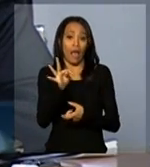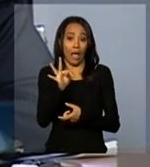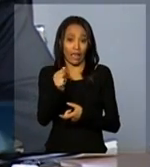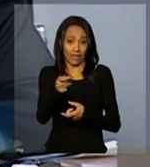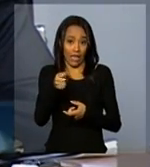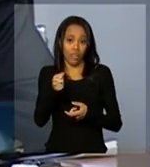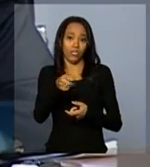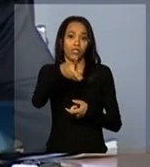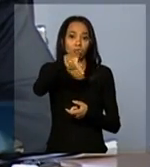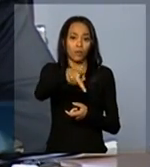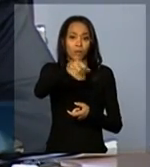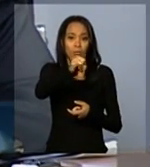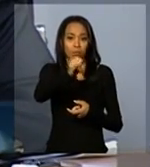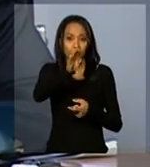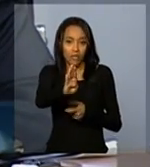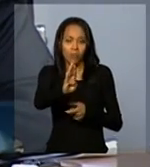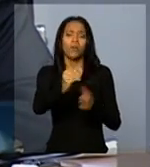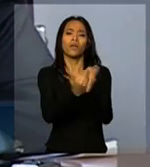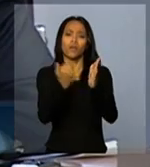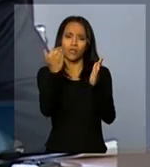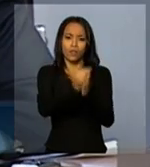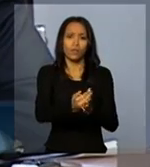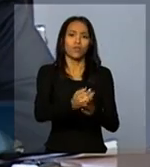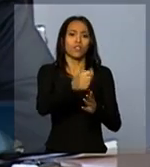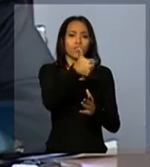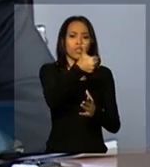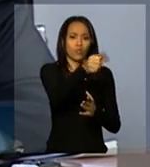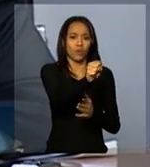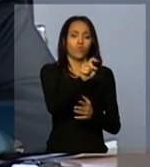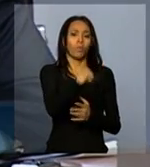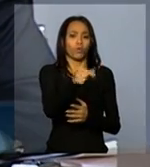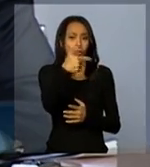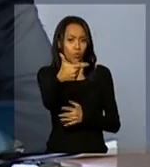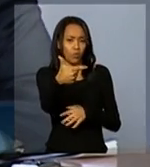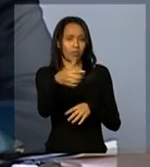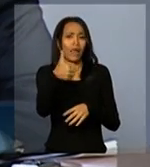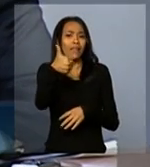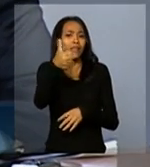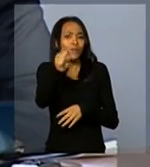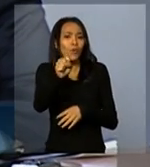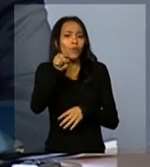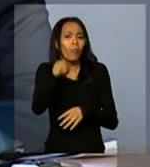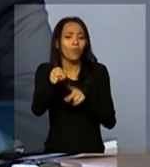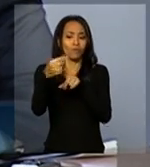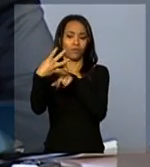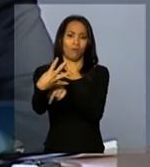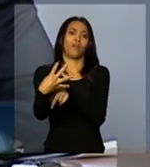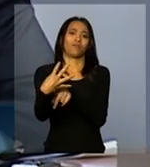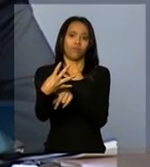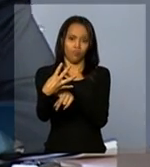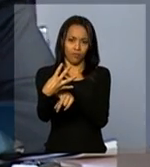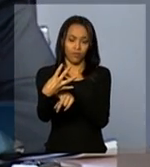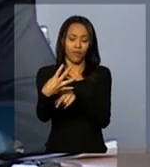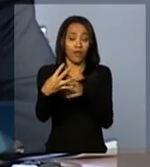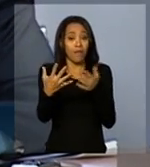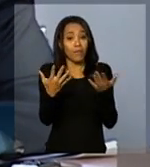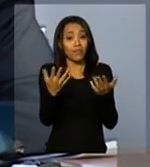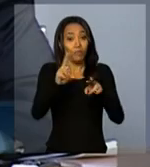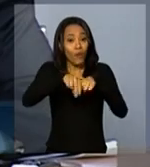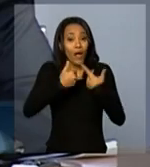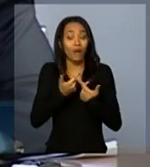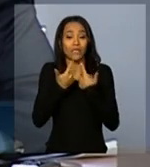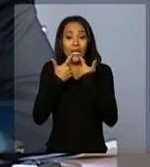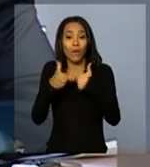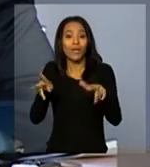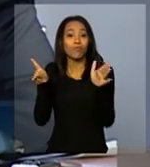PIB cresceu um pouco, de 18,2 para 18,4, se não me engano, mas é por causa que, na linguagem técnica,